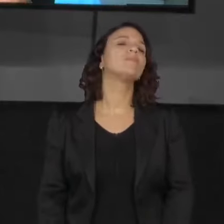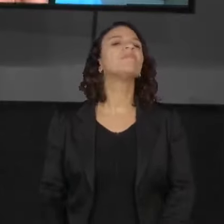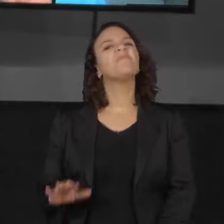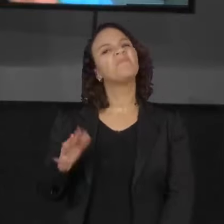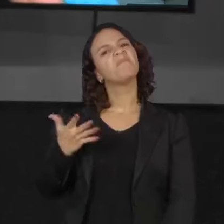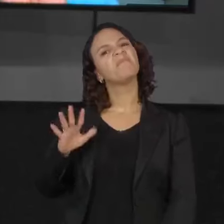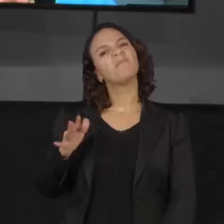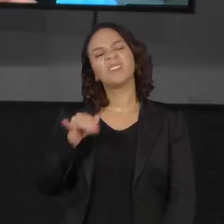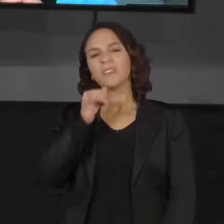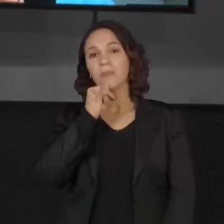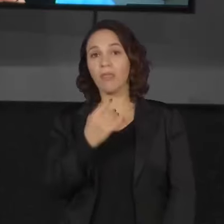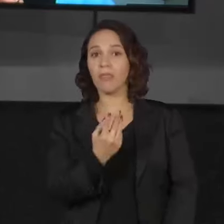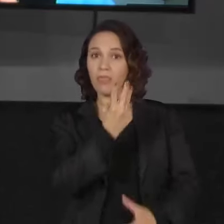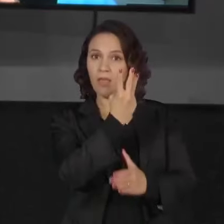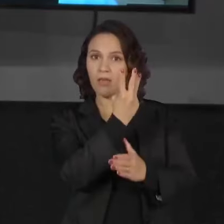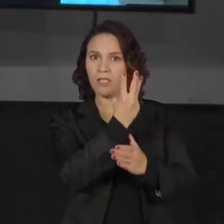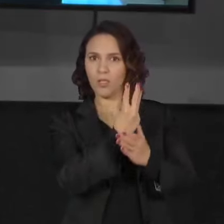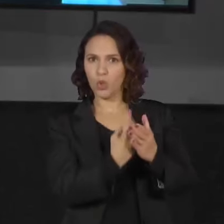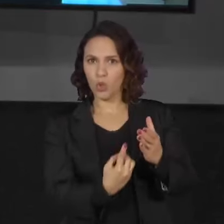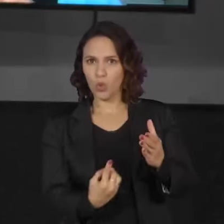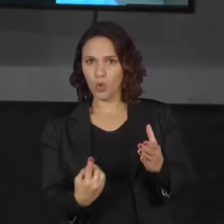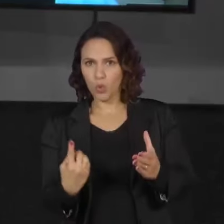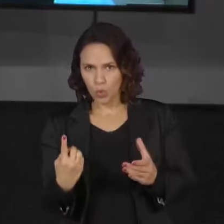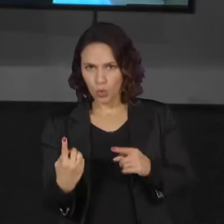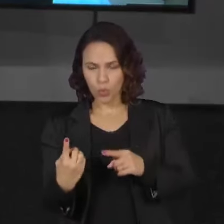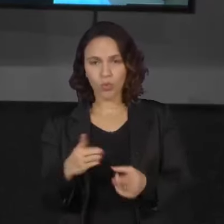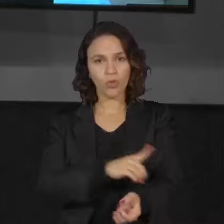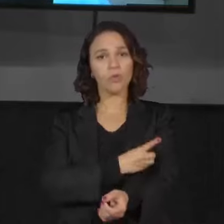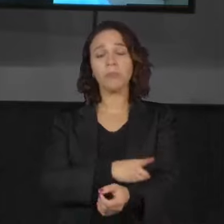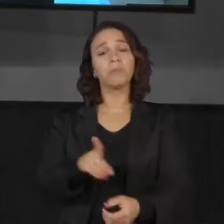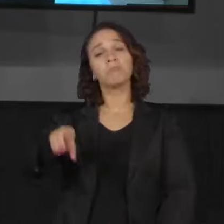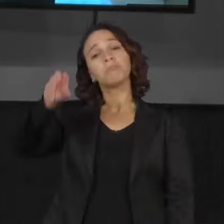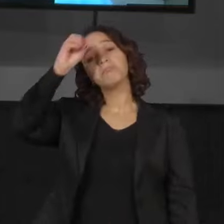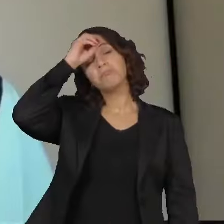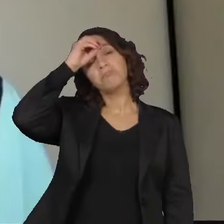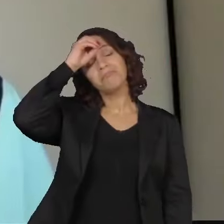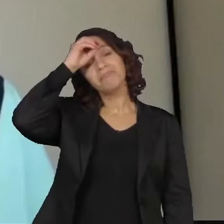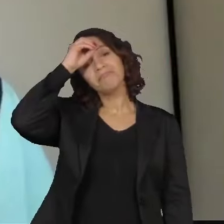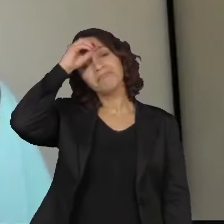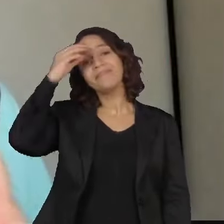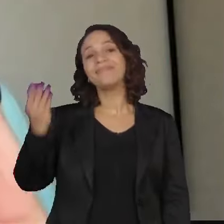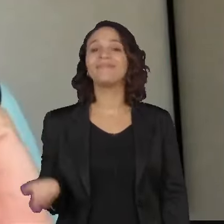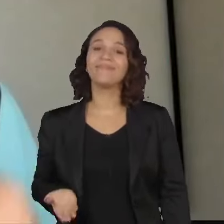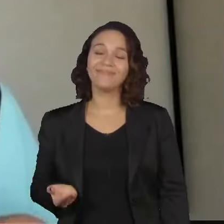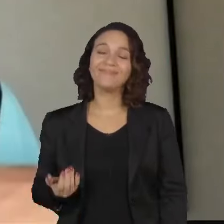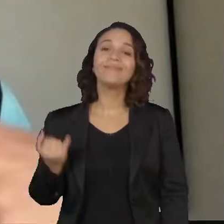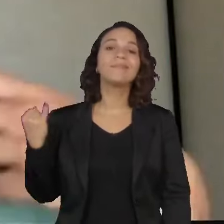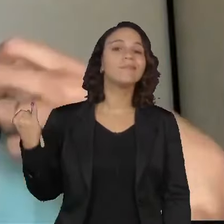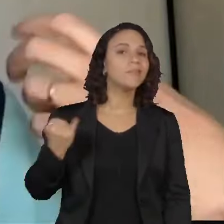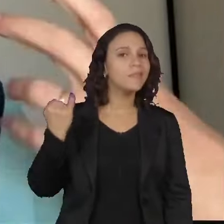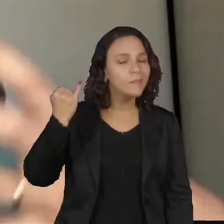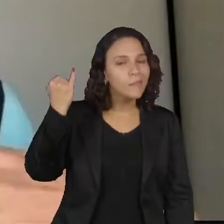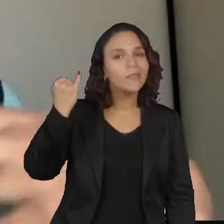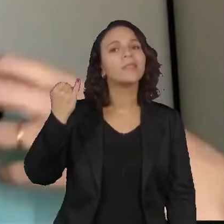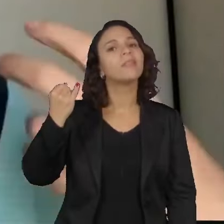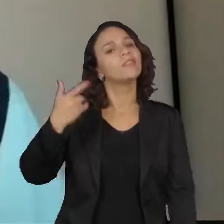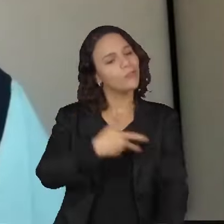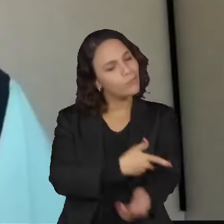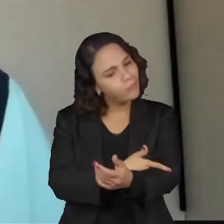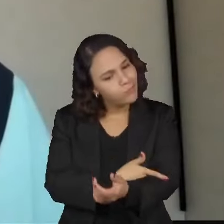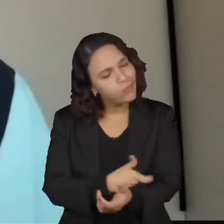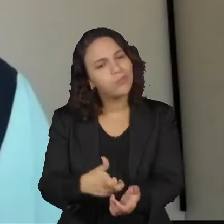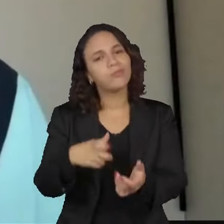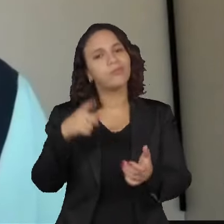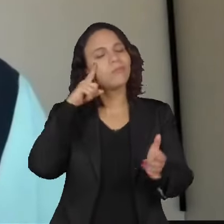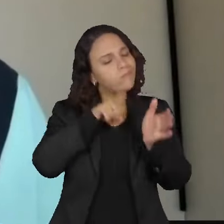que uma em cada três pessoas que tenham diabetes não saibam que tenham. Então é importante que exista um rastreamento